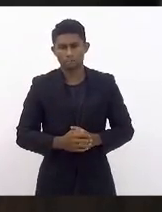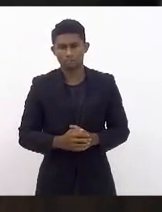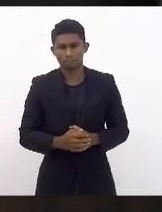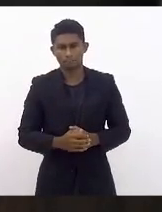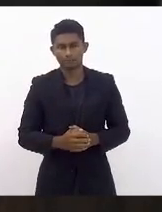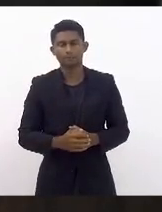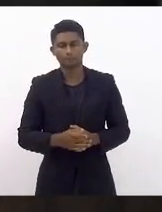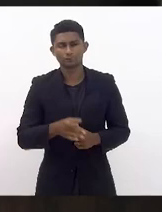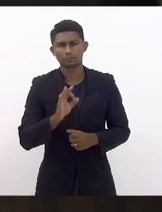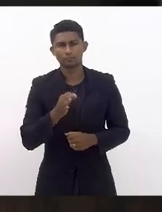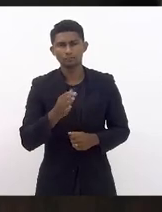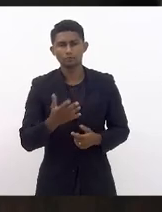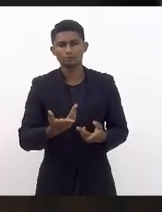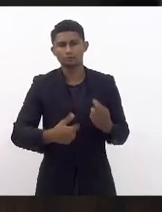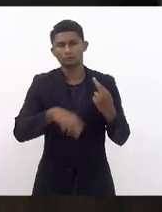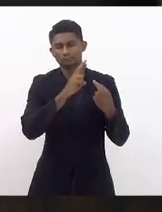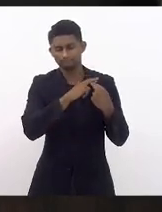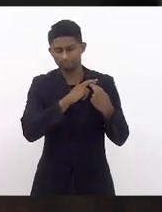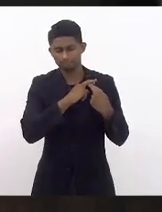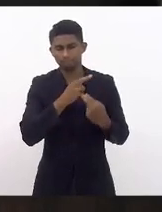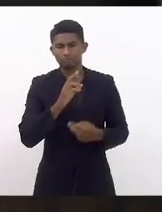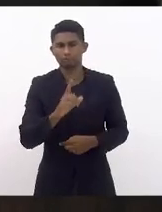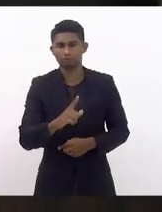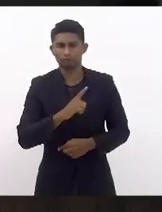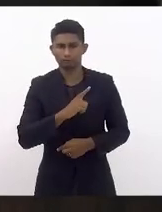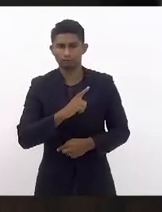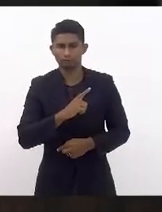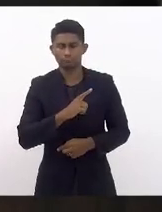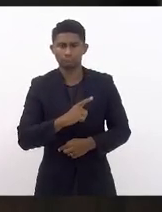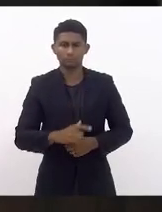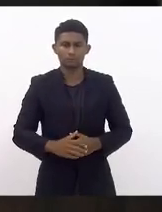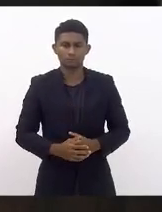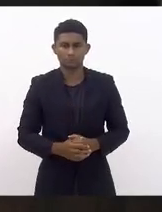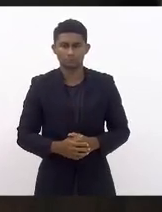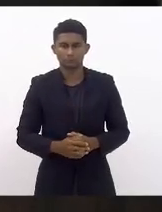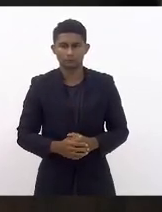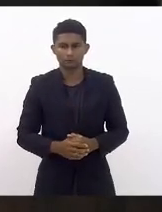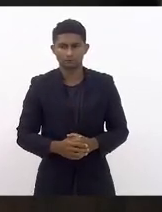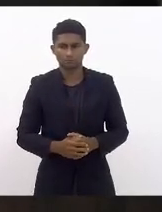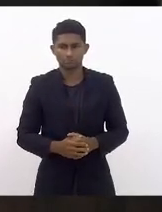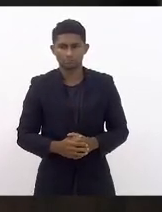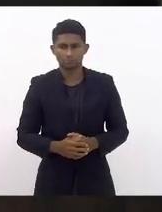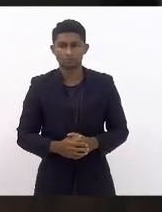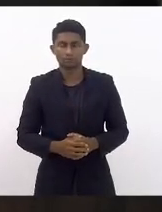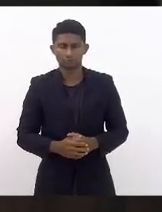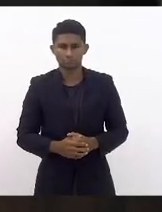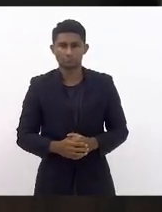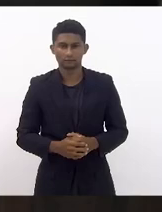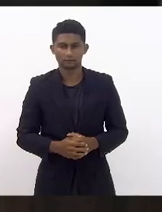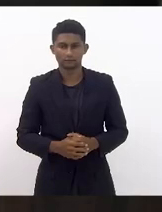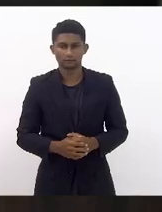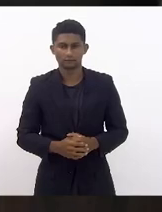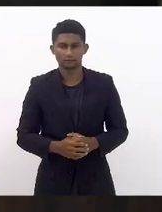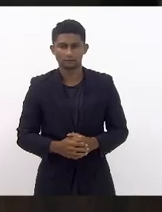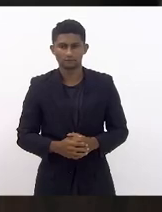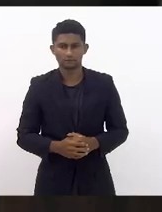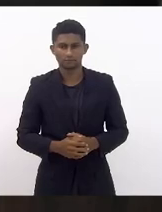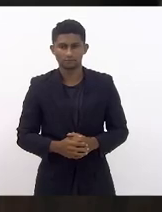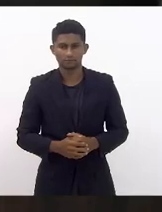temos compromisso ainda e uma responsabilidade muito maior do que, muitos pensam.